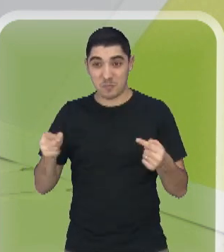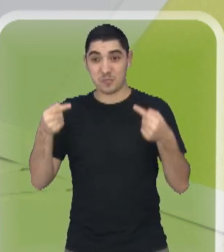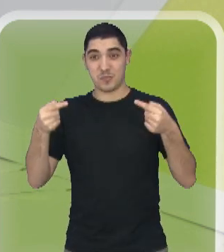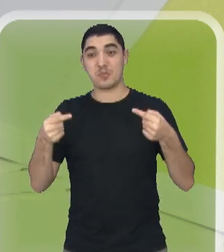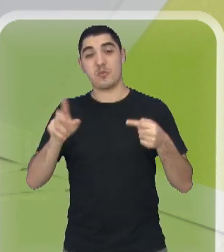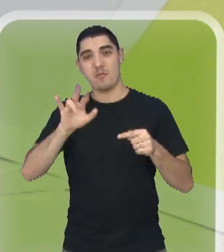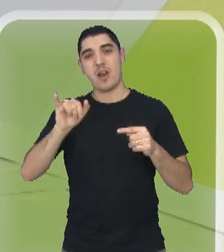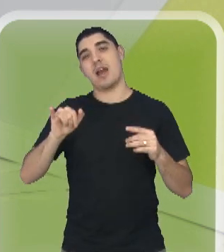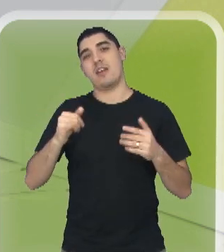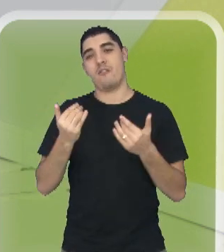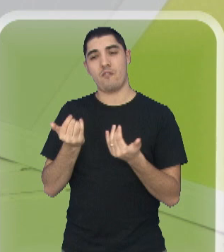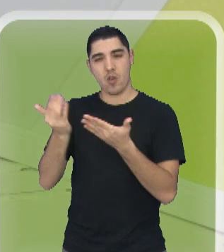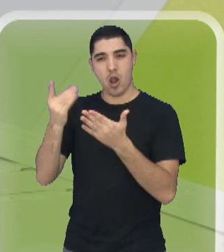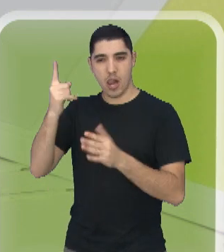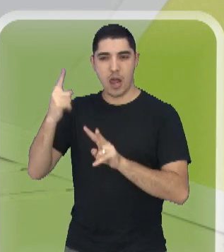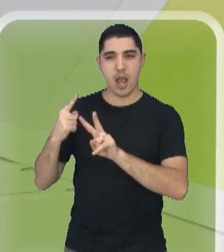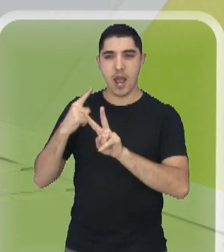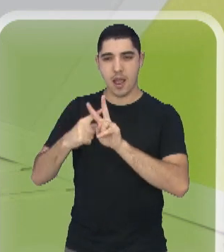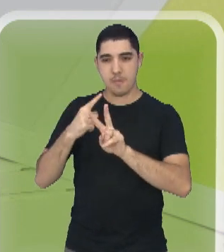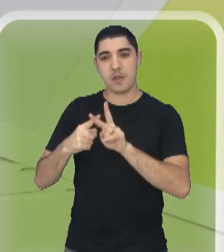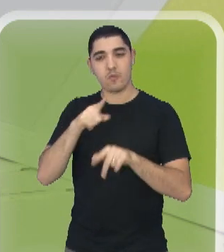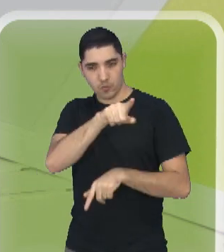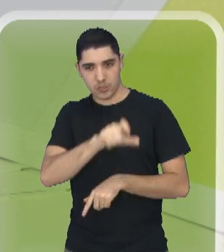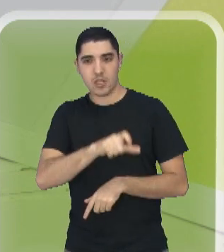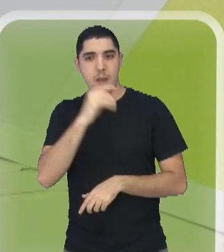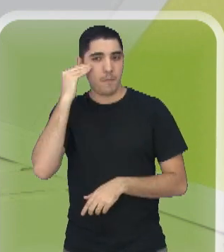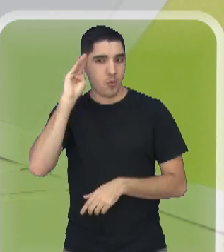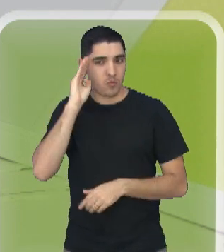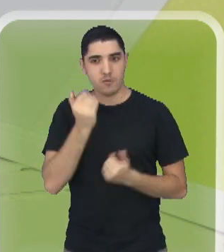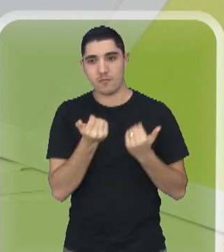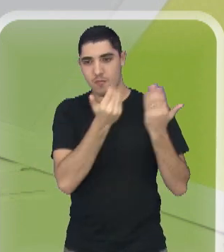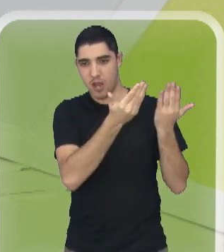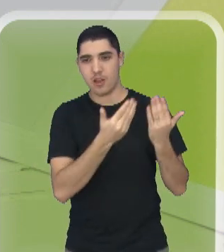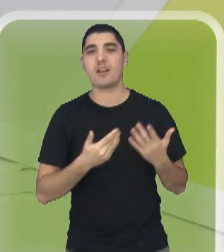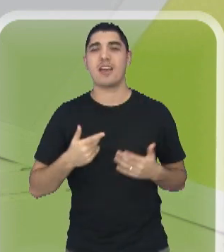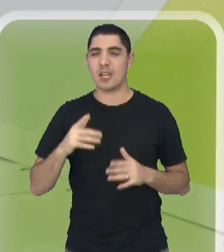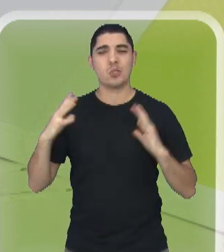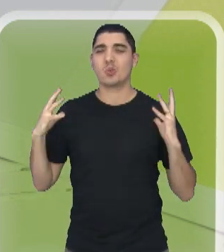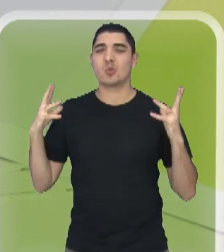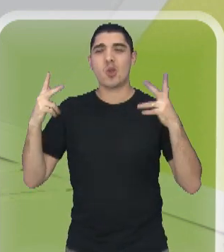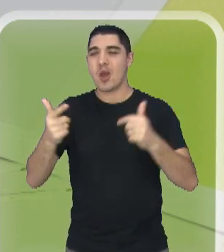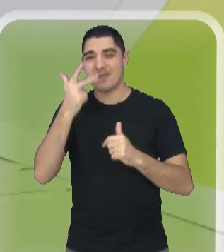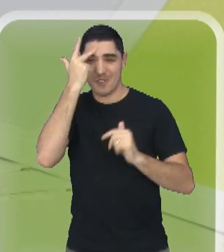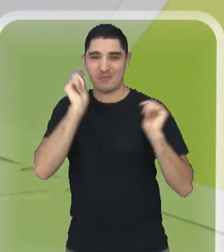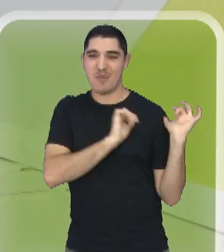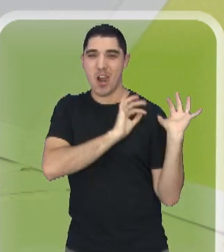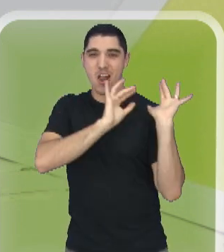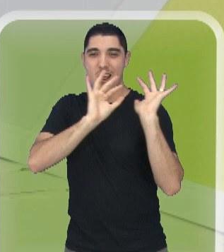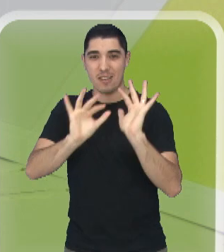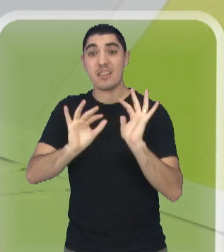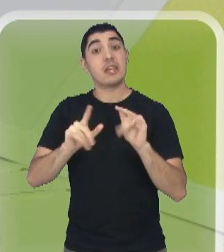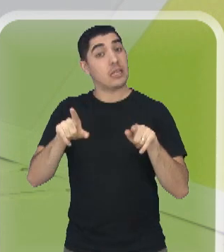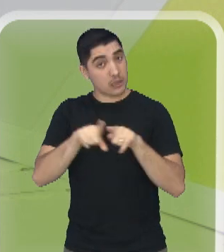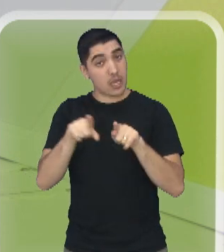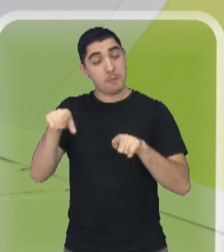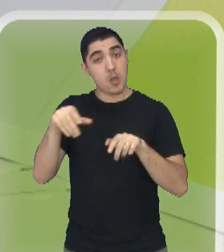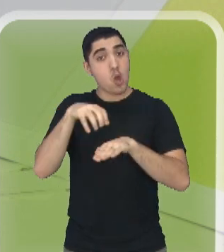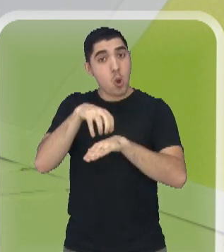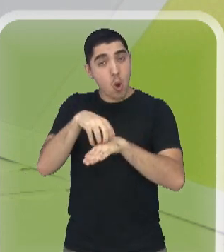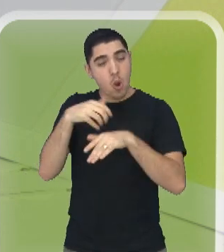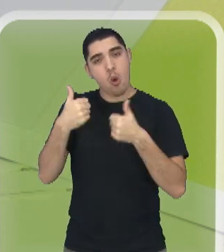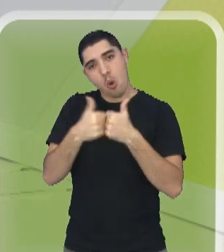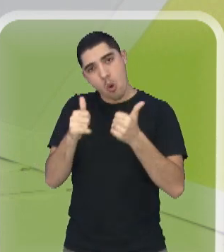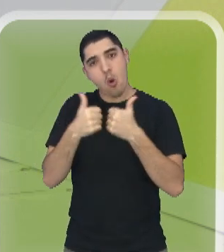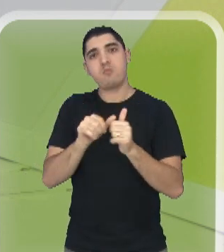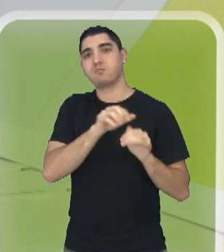até Capivari, aliás, o elenco vai, você vai amanhã para Capivari. Vai todo mundo. Vai todo mundo, aquela festa, teremos uma bela caravana de torcedores do